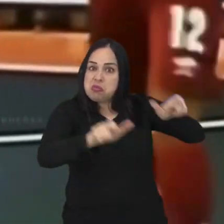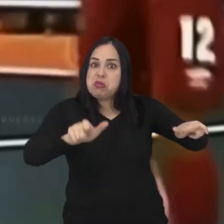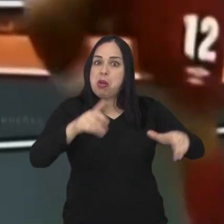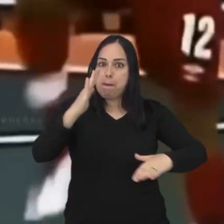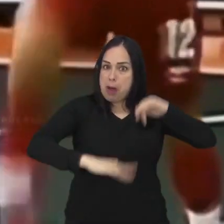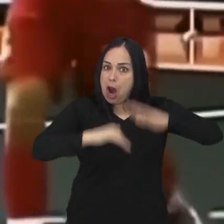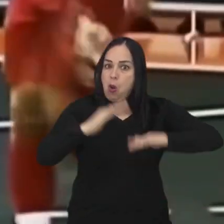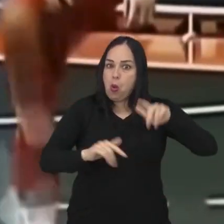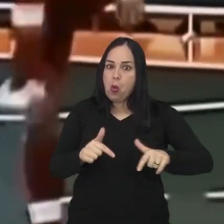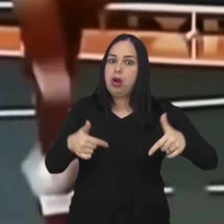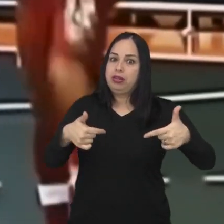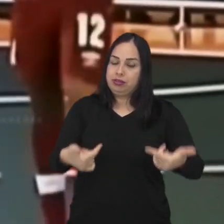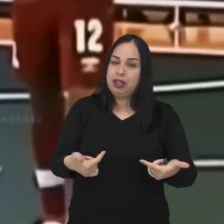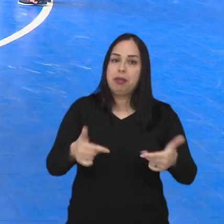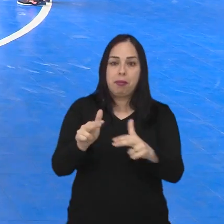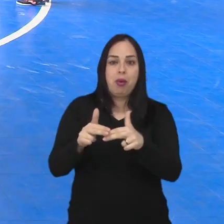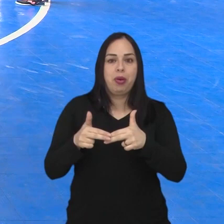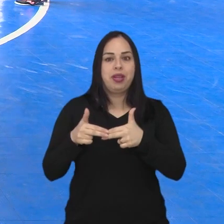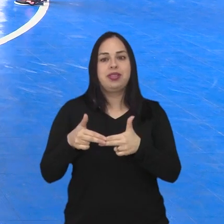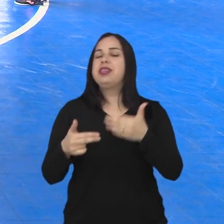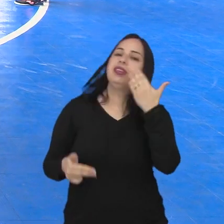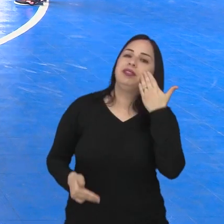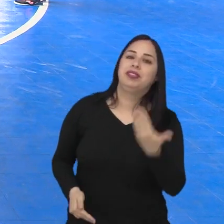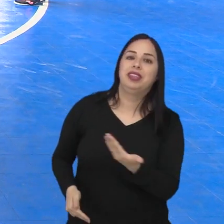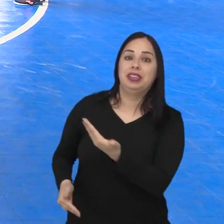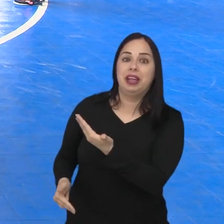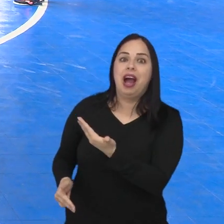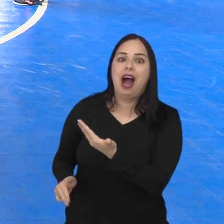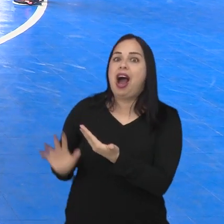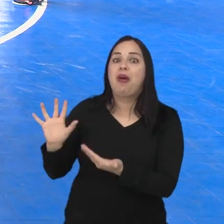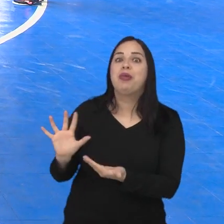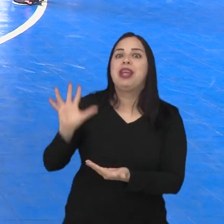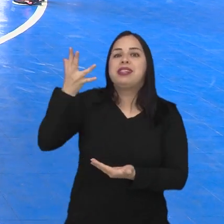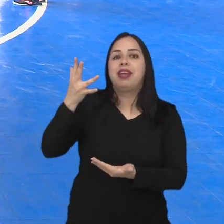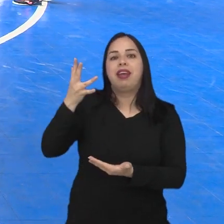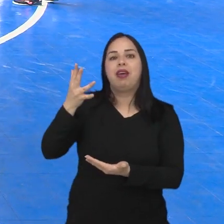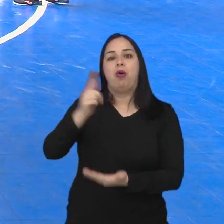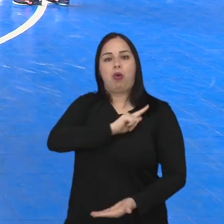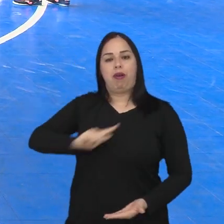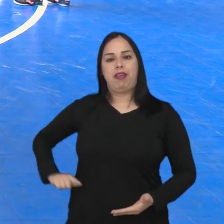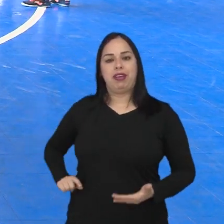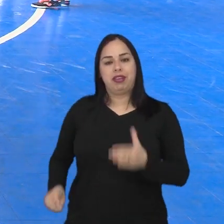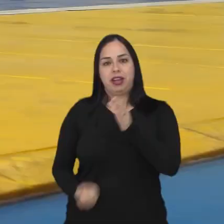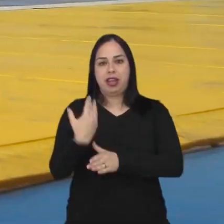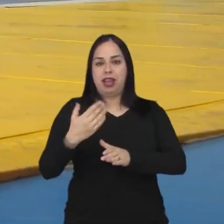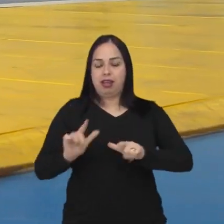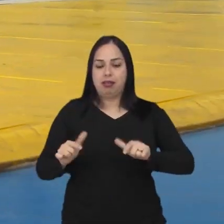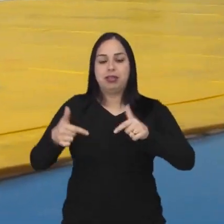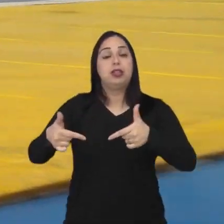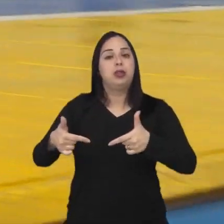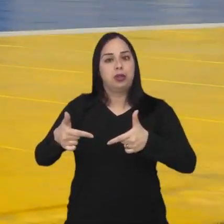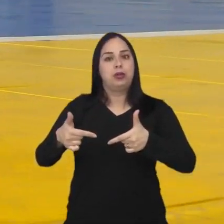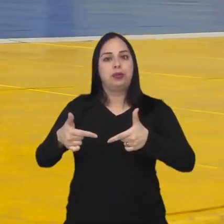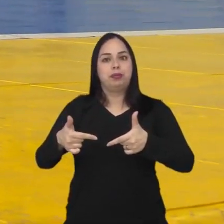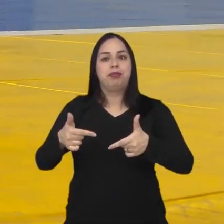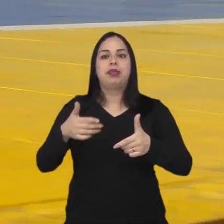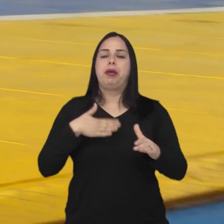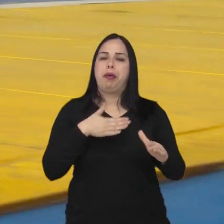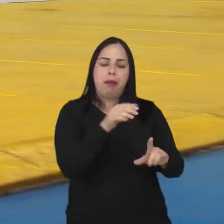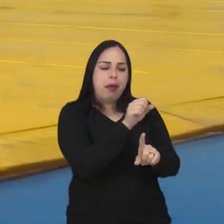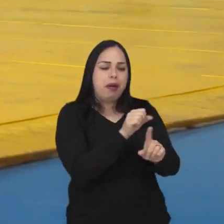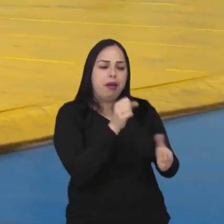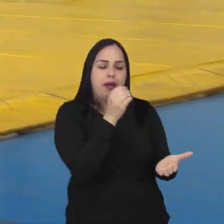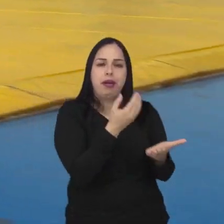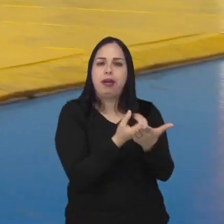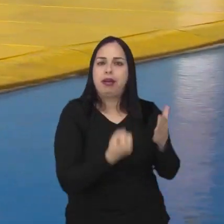mais praticados no Brasil. Como resultado, a modalidade ganhou políticas públicas, com investimentos para